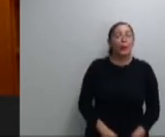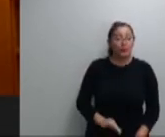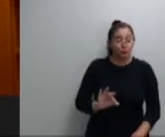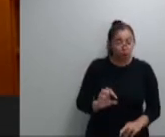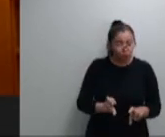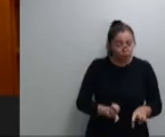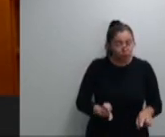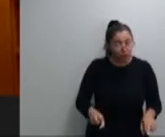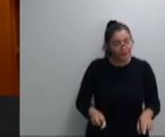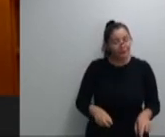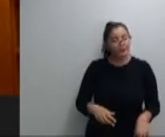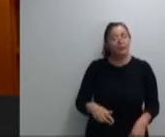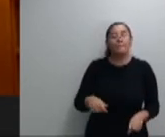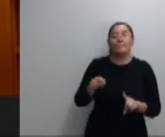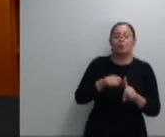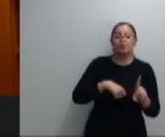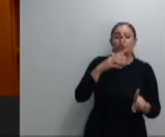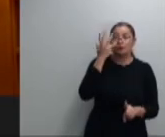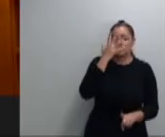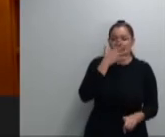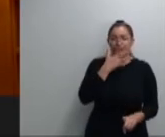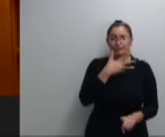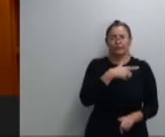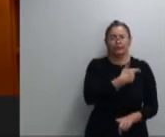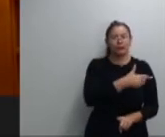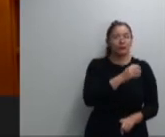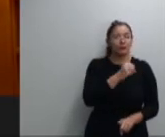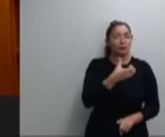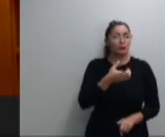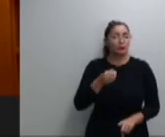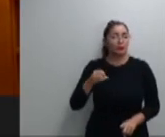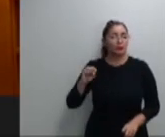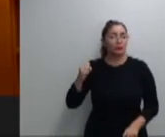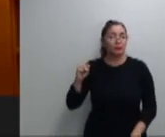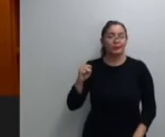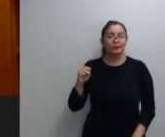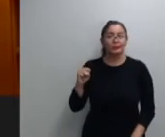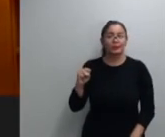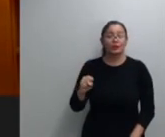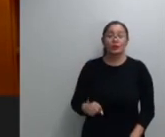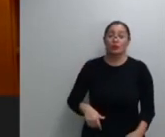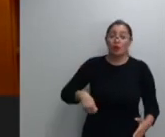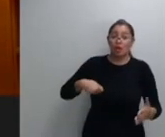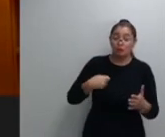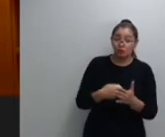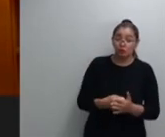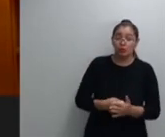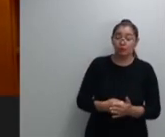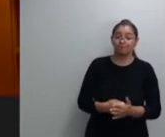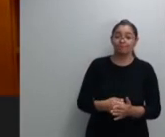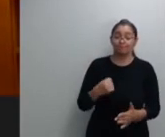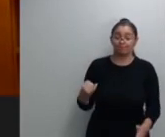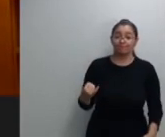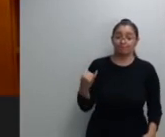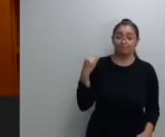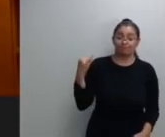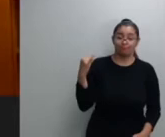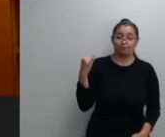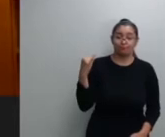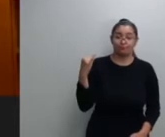2008. hipótese que só extrai do que interessa no tocante à